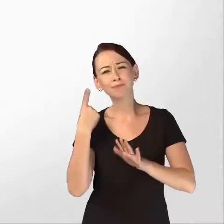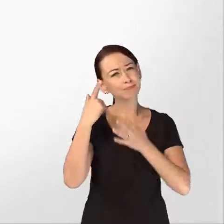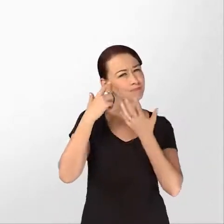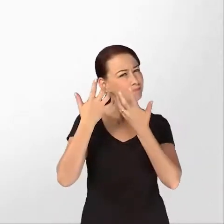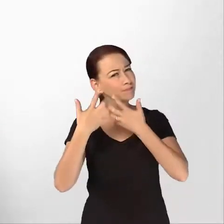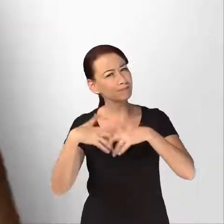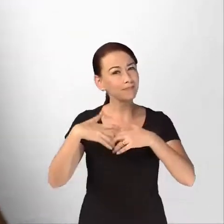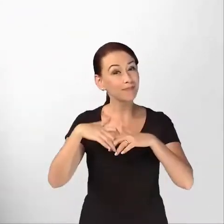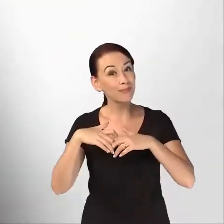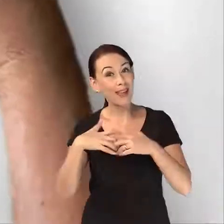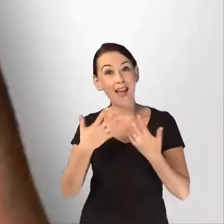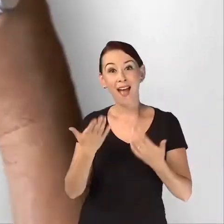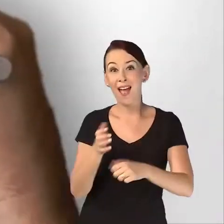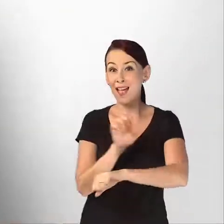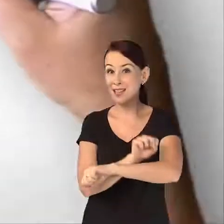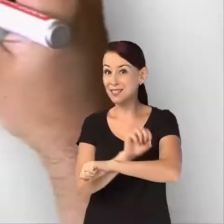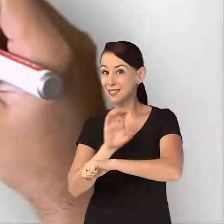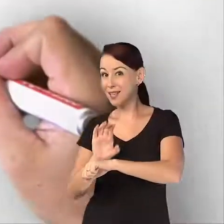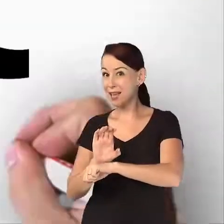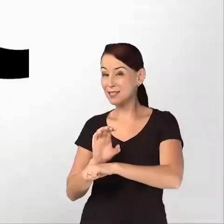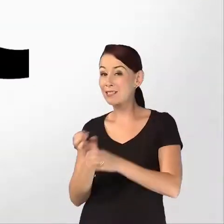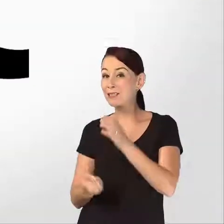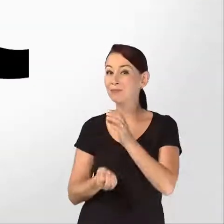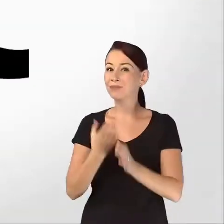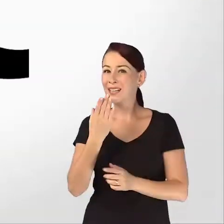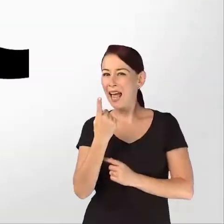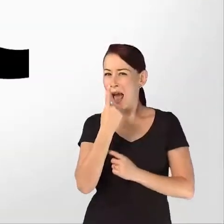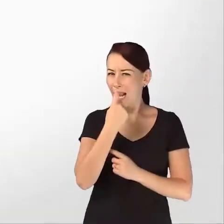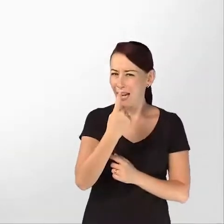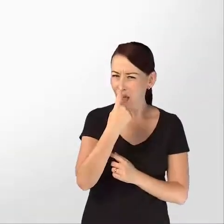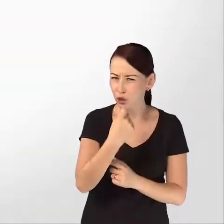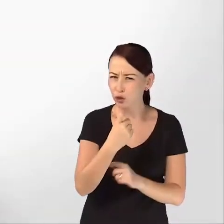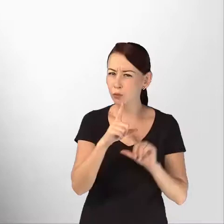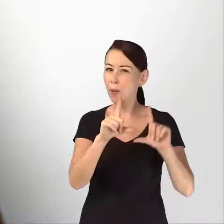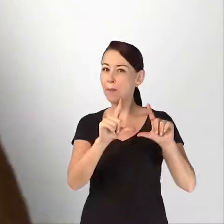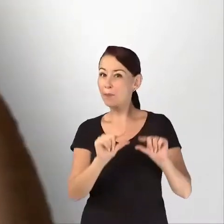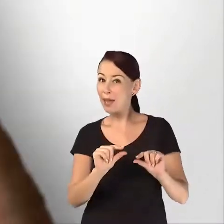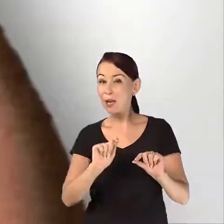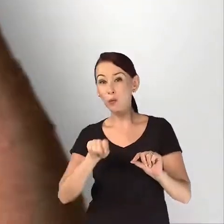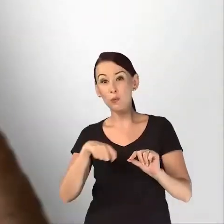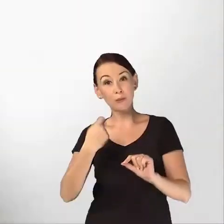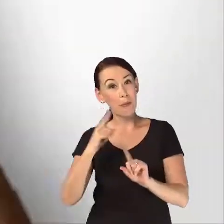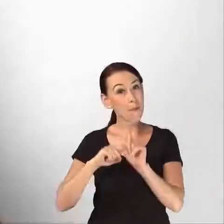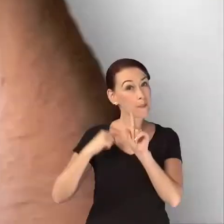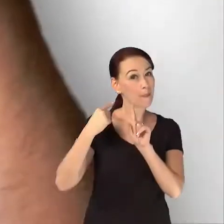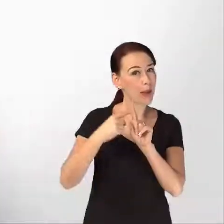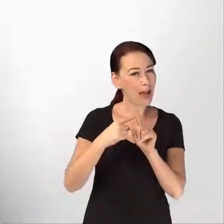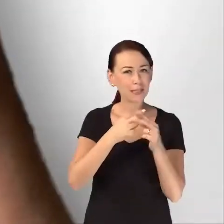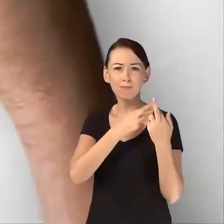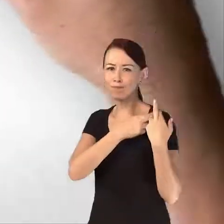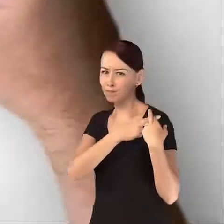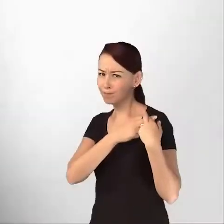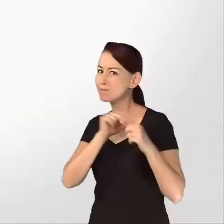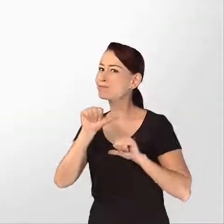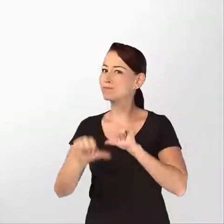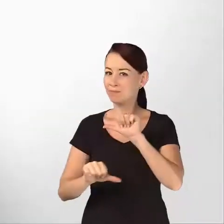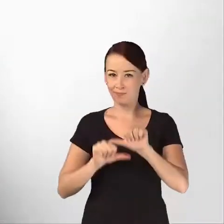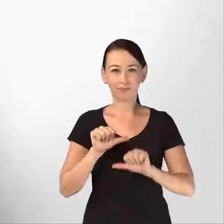Pensando nisso, o SESC desenvolveu o programa Lixo Menos é Mais. Sua atitude é